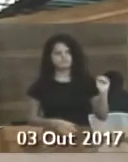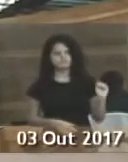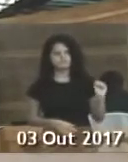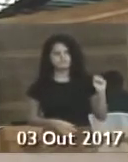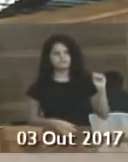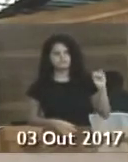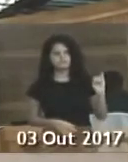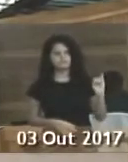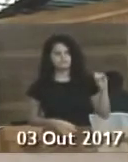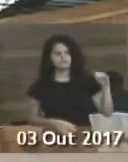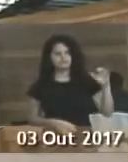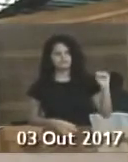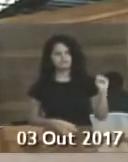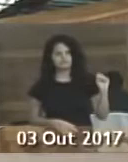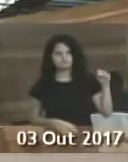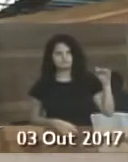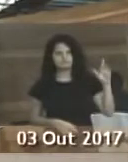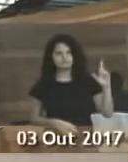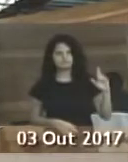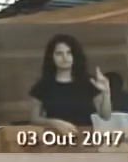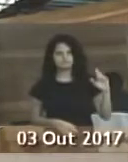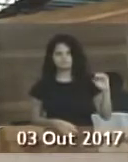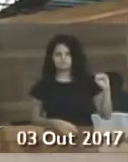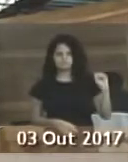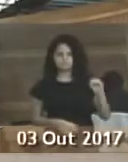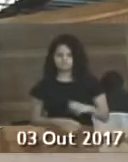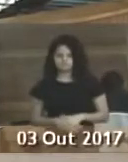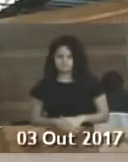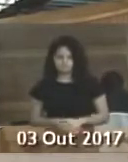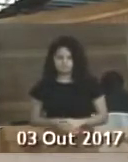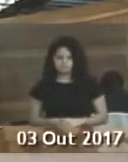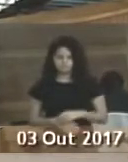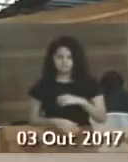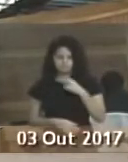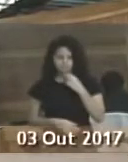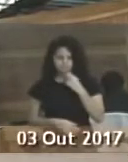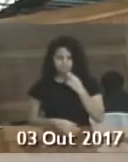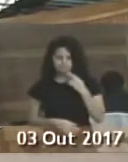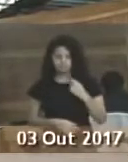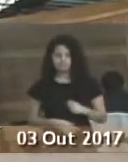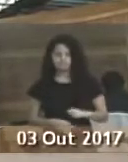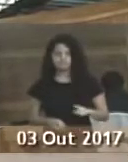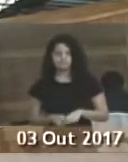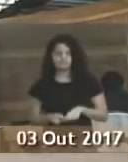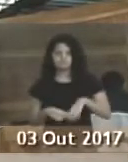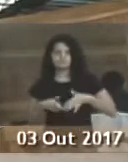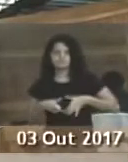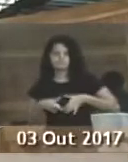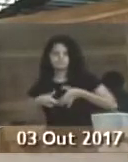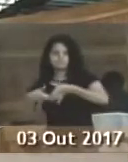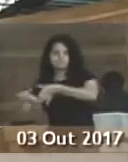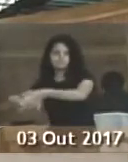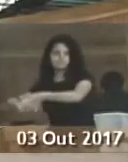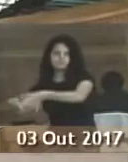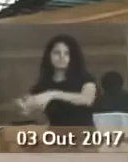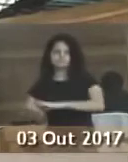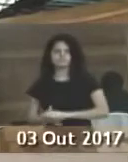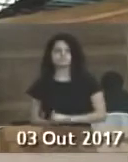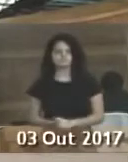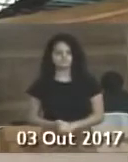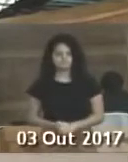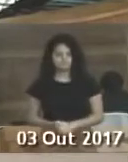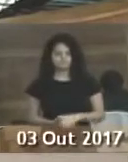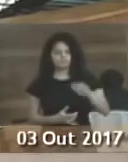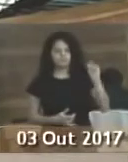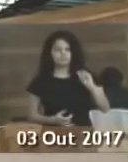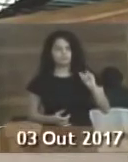Projeto de decreto legislativo número 29/17, concedendo a medalha de mérito esportivo a Ayrton José Coelho de Brito, à ilustríssima senhora